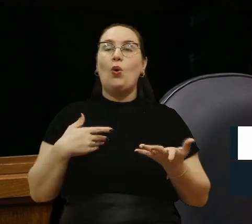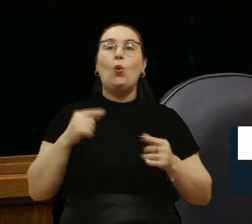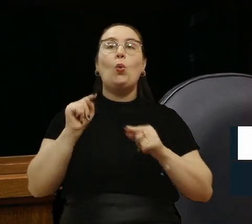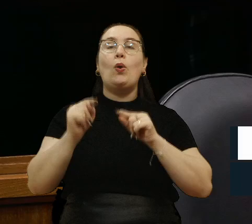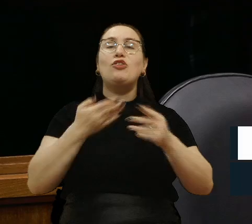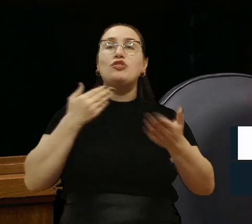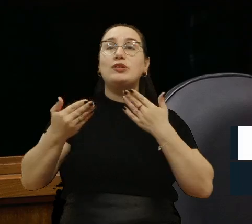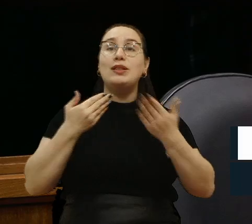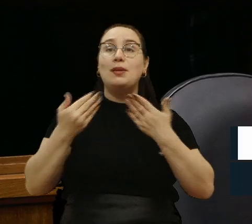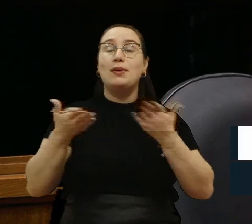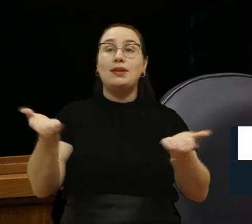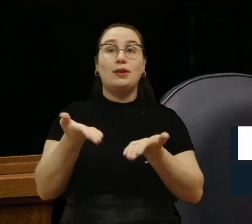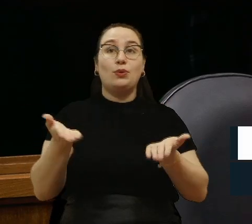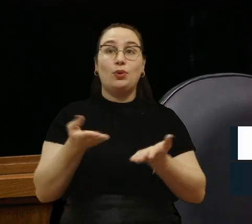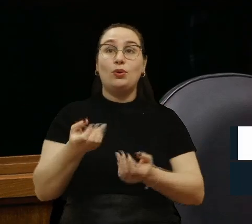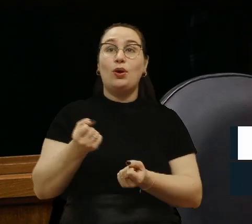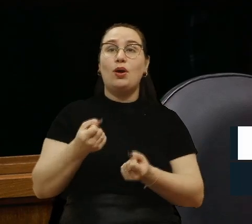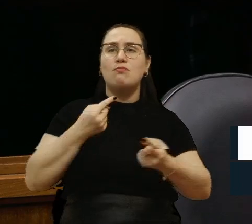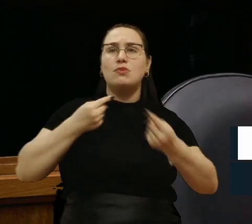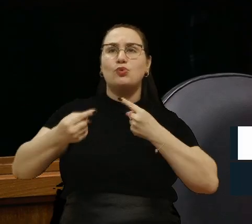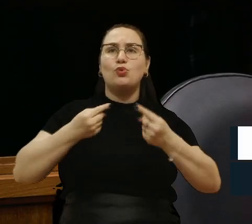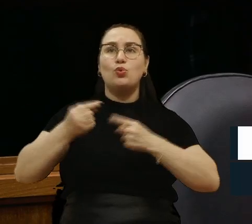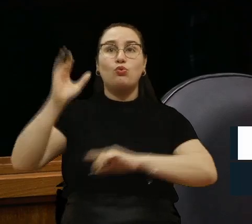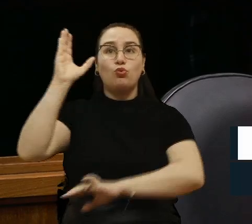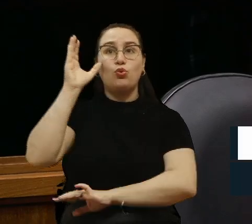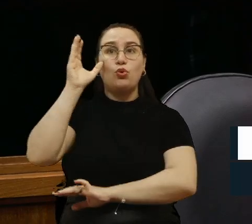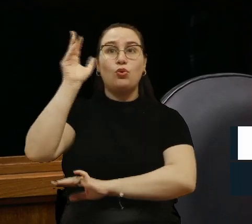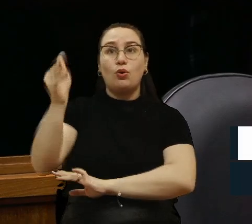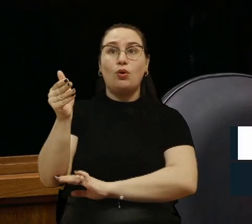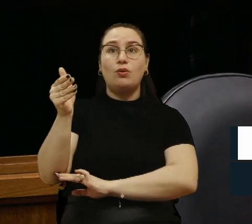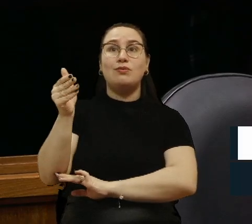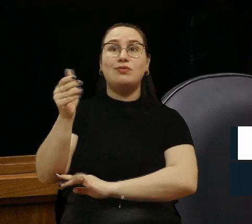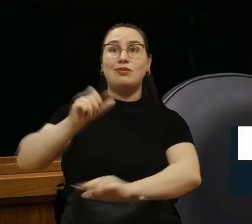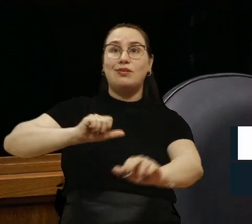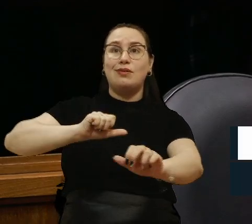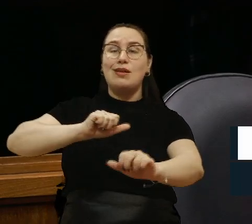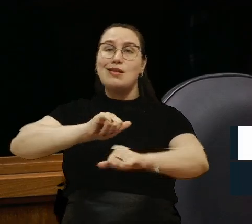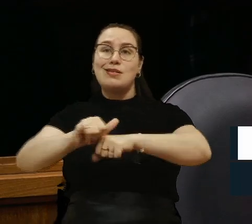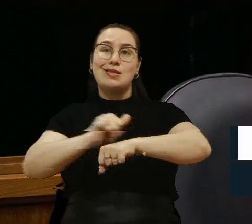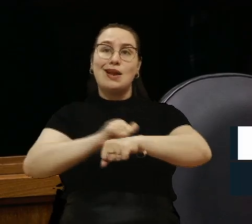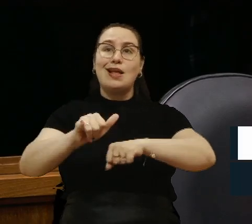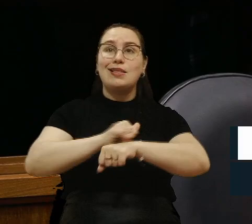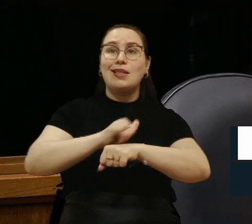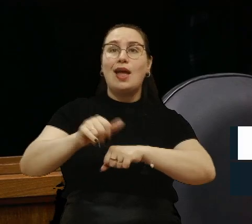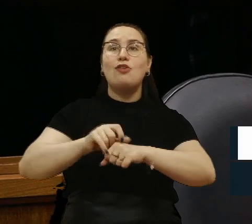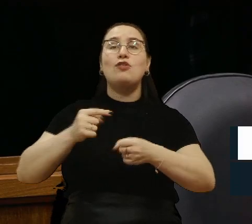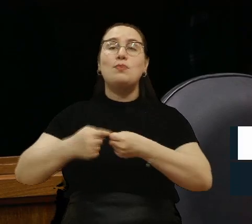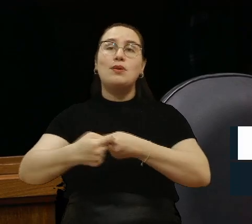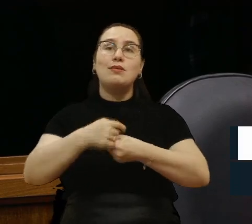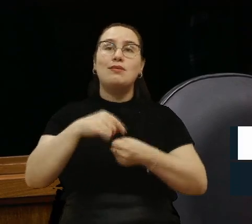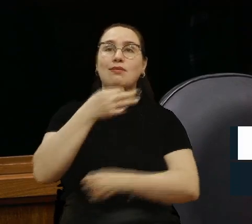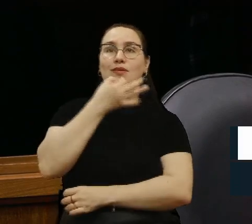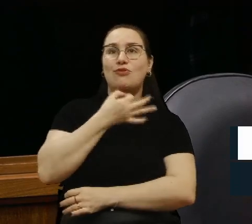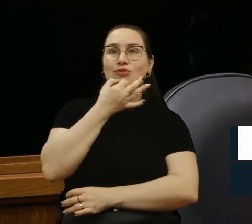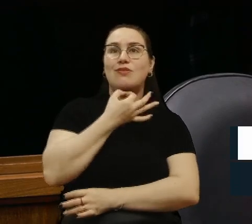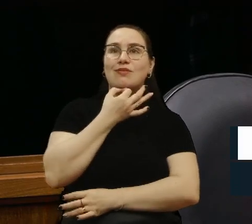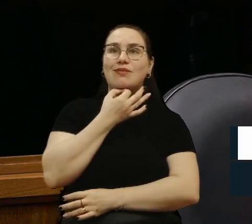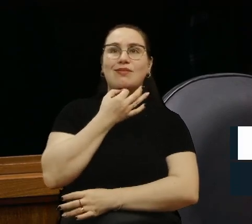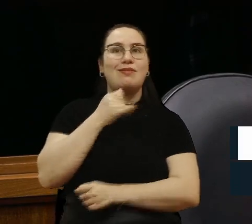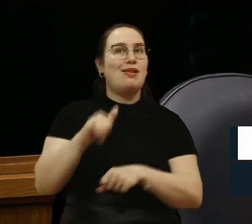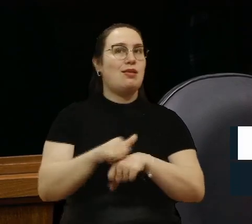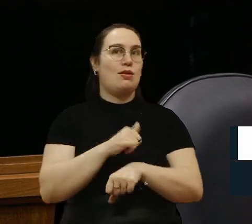está debatendo para discutir as soluções e as alternativas para a nossa cidade. E as alternativas não